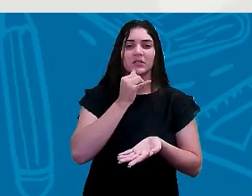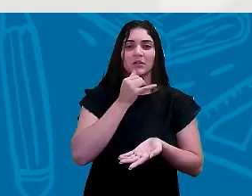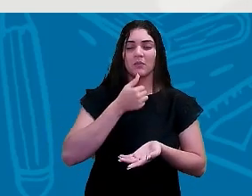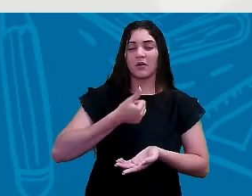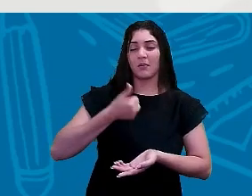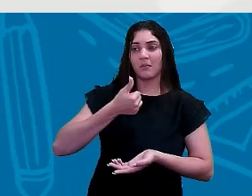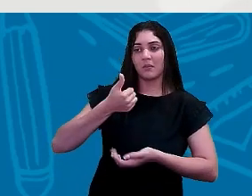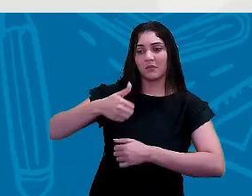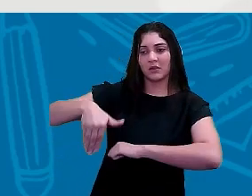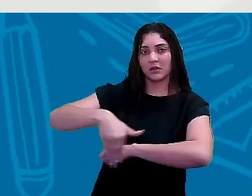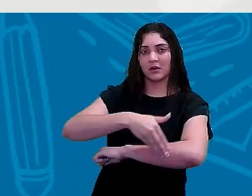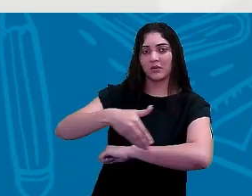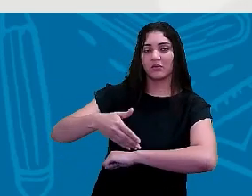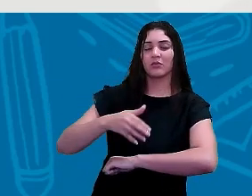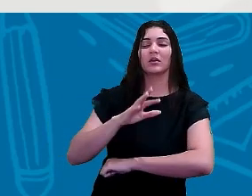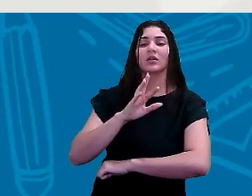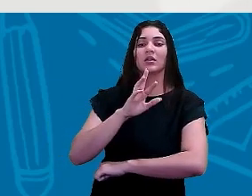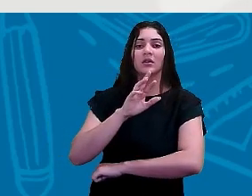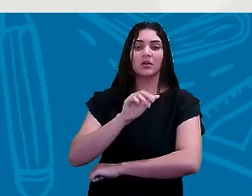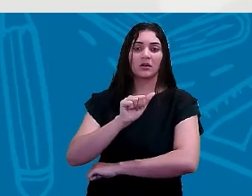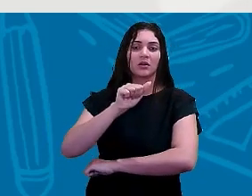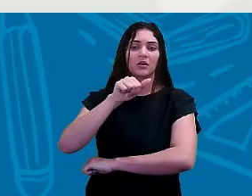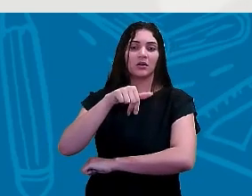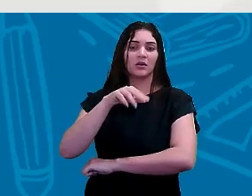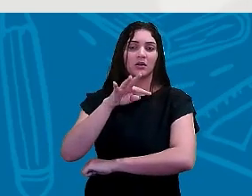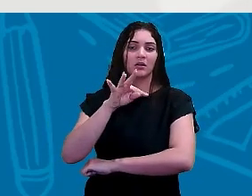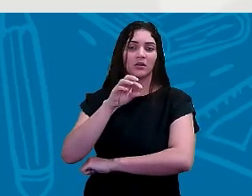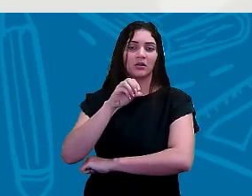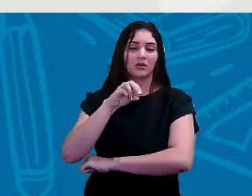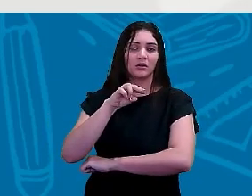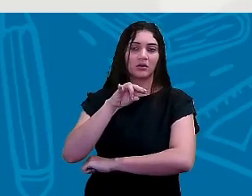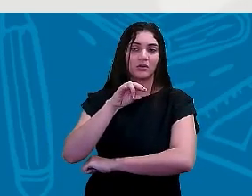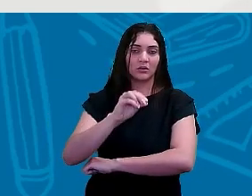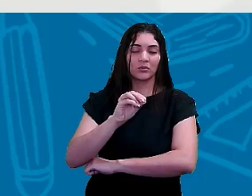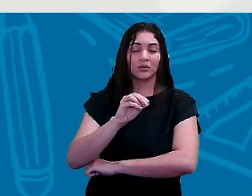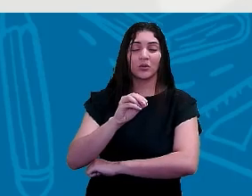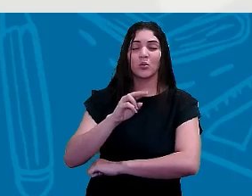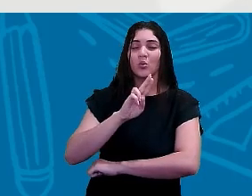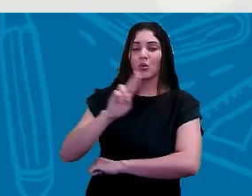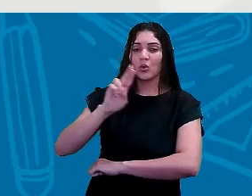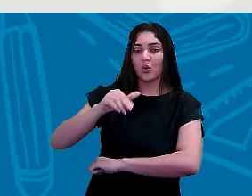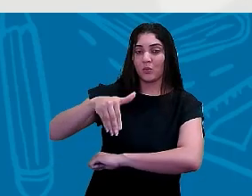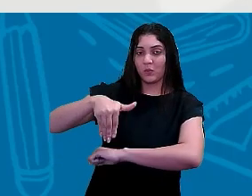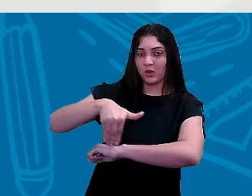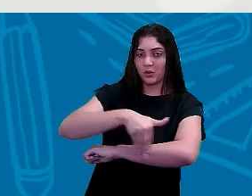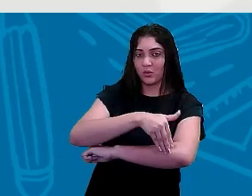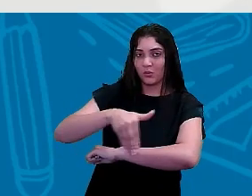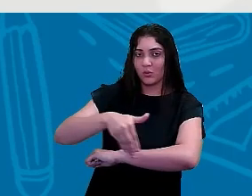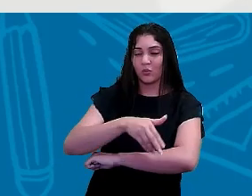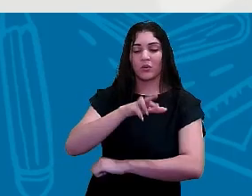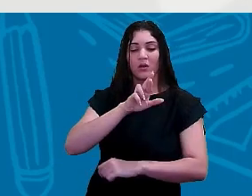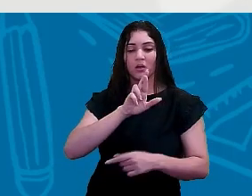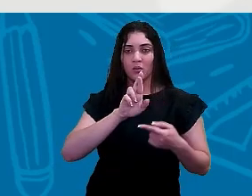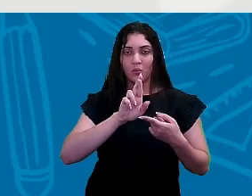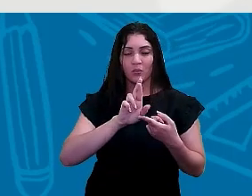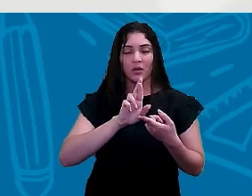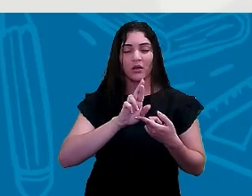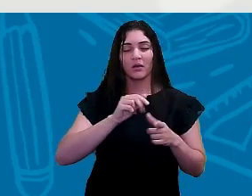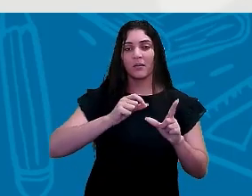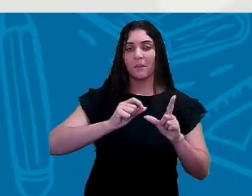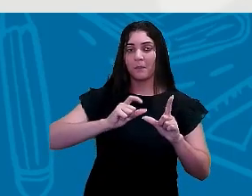primeira rua aí, Rua Antônio Anastácio. O nome rua tem que estar com R